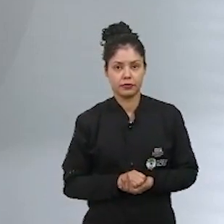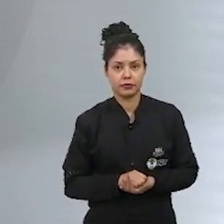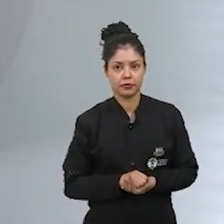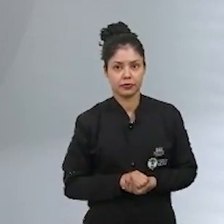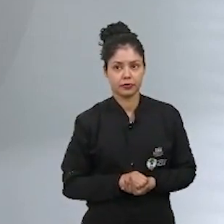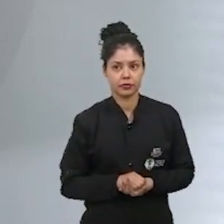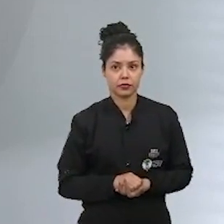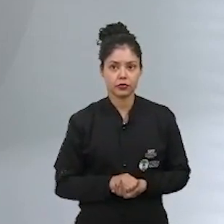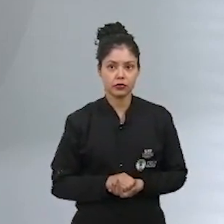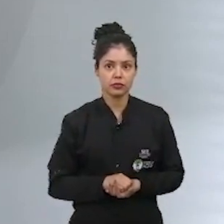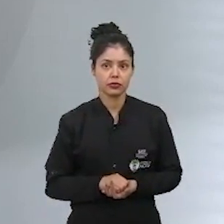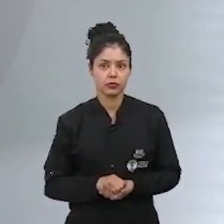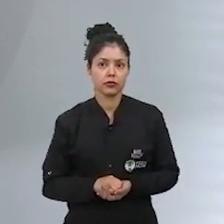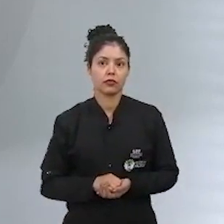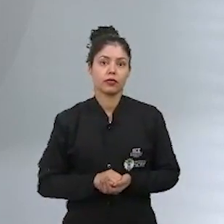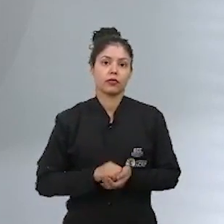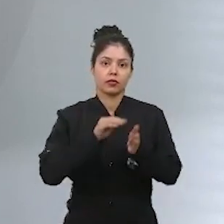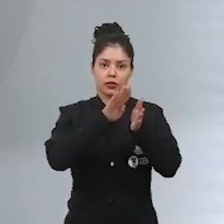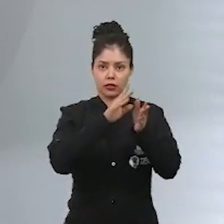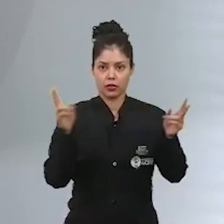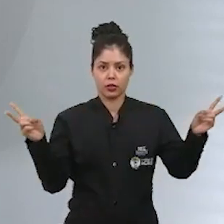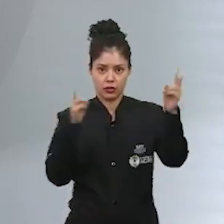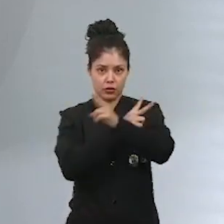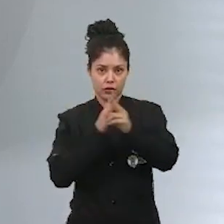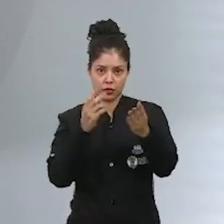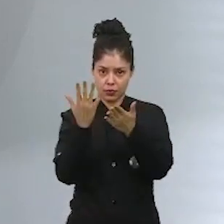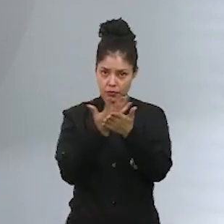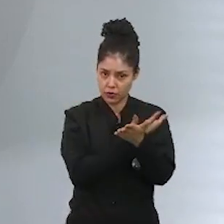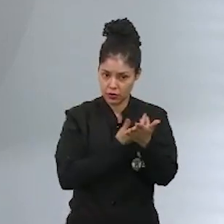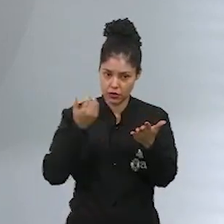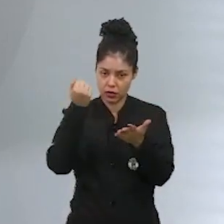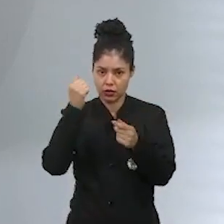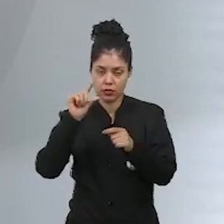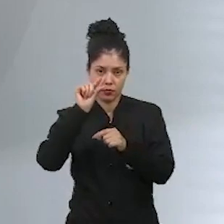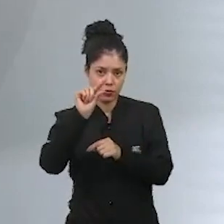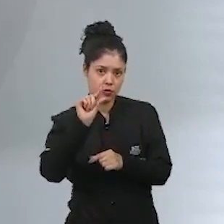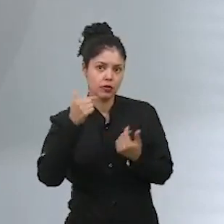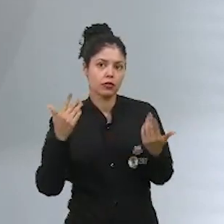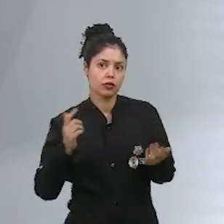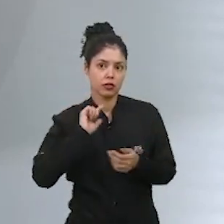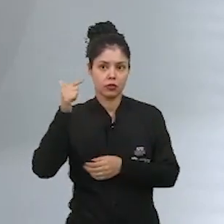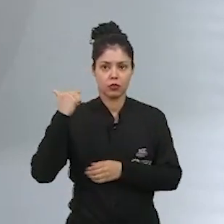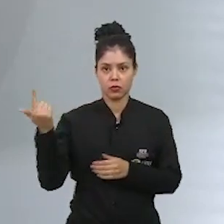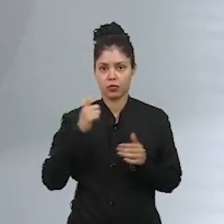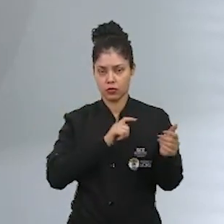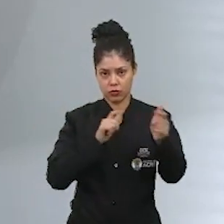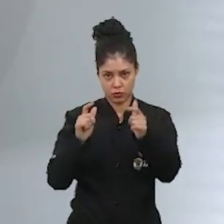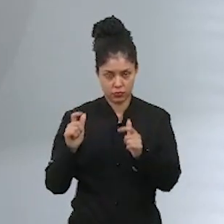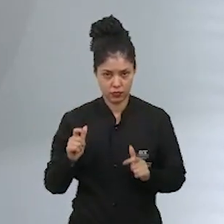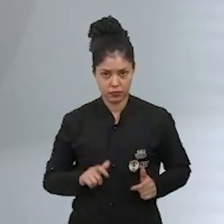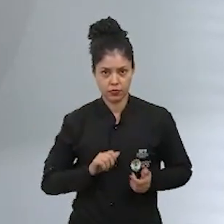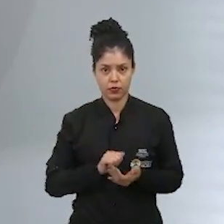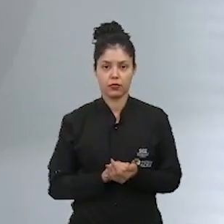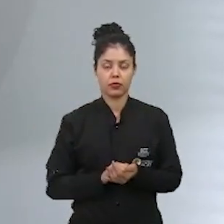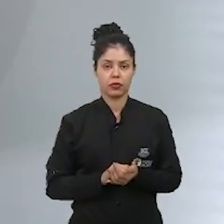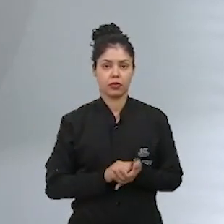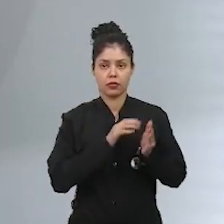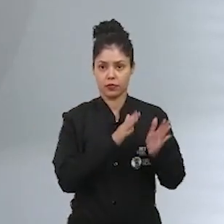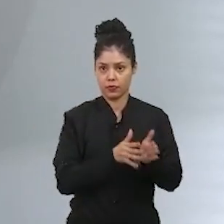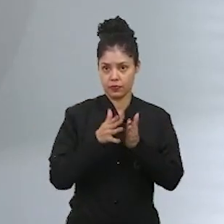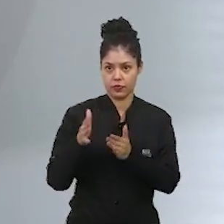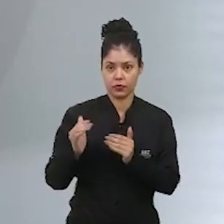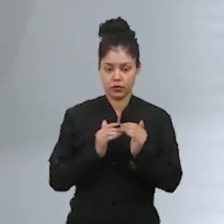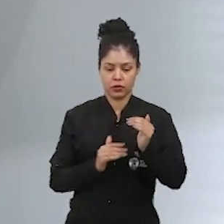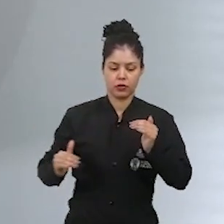como é que eu posso falar? Ele vai desgastar, né, tirar partículas daquela rocha e levar para outros lugares. Então, essas partes